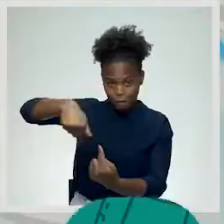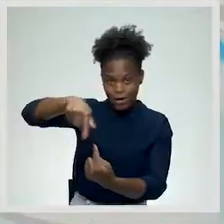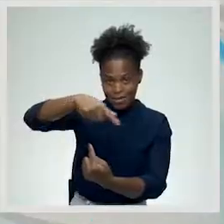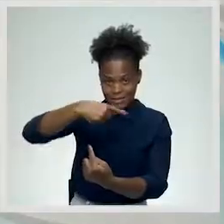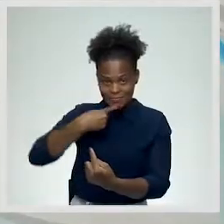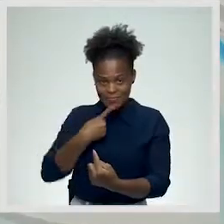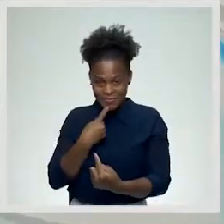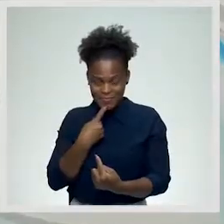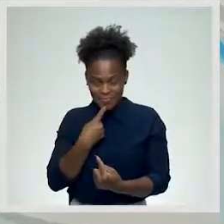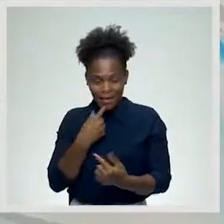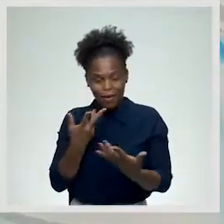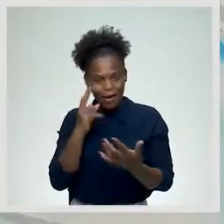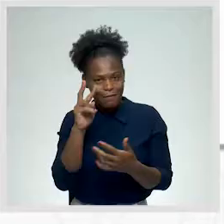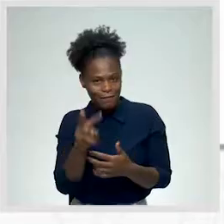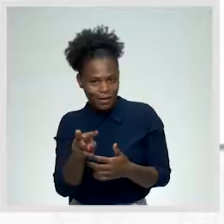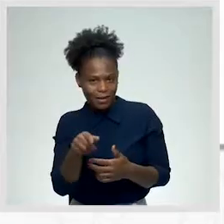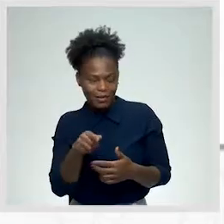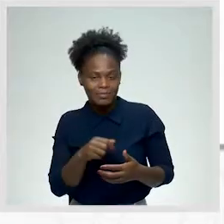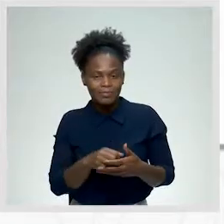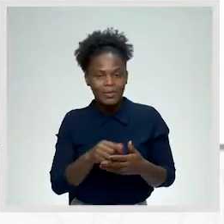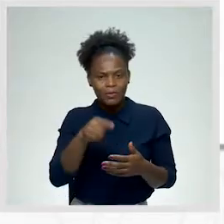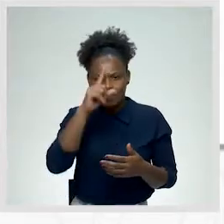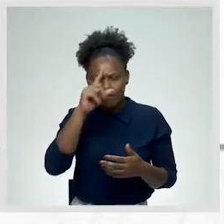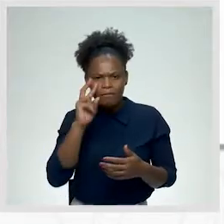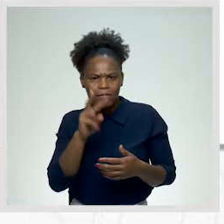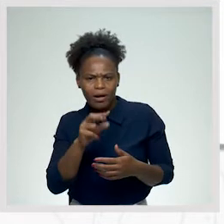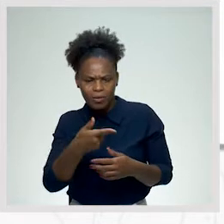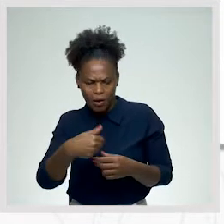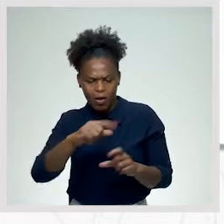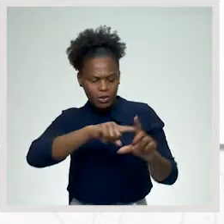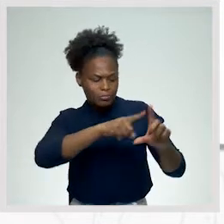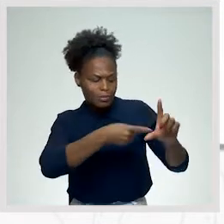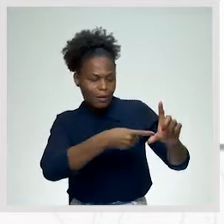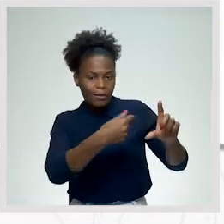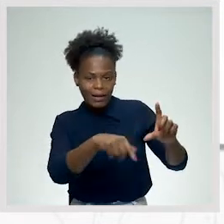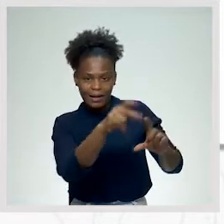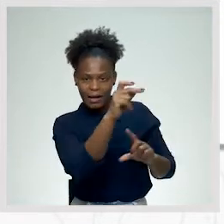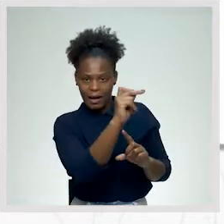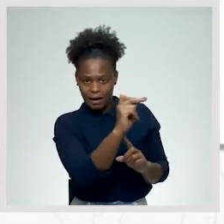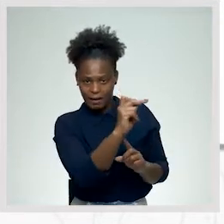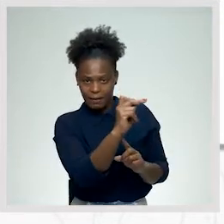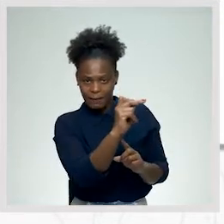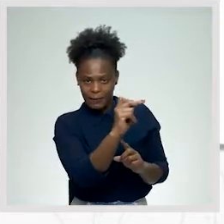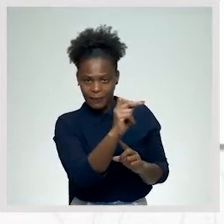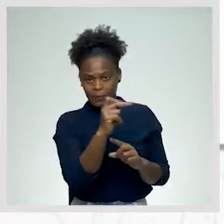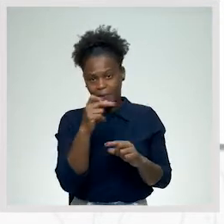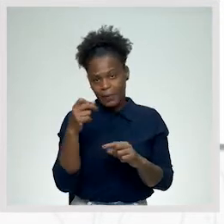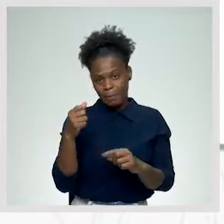Então vejamos isto. Reparem que temos o ângulo AIB.